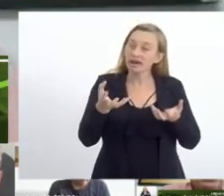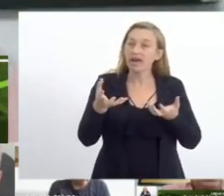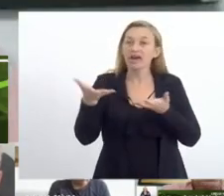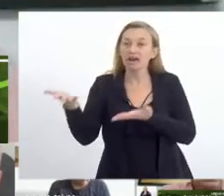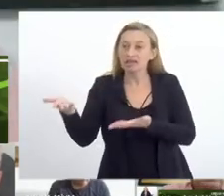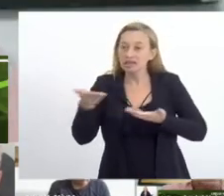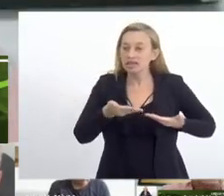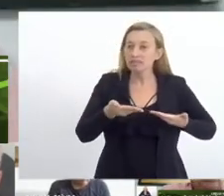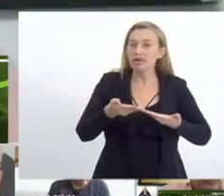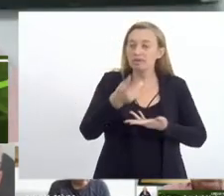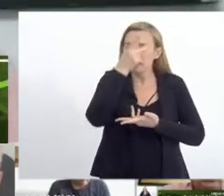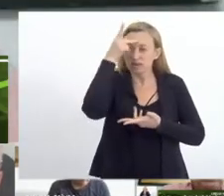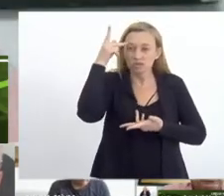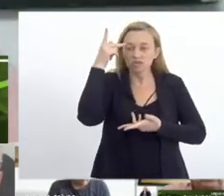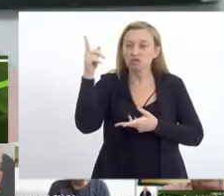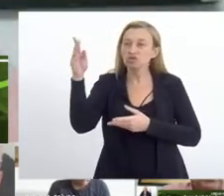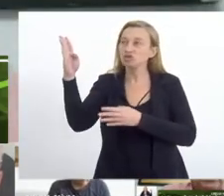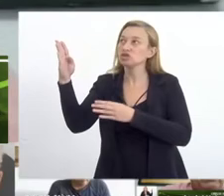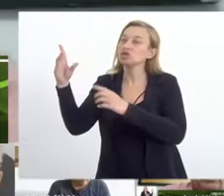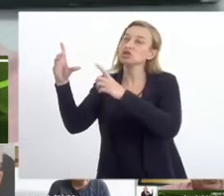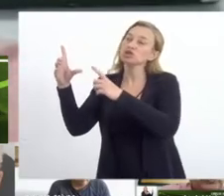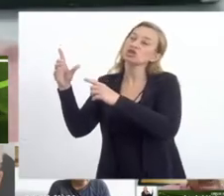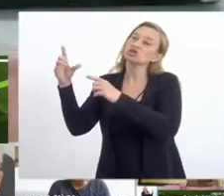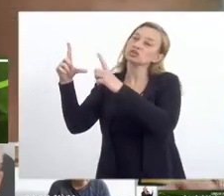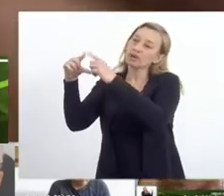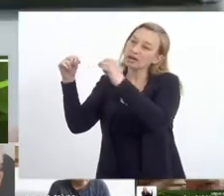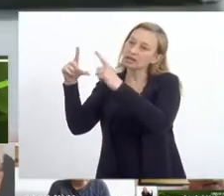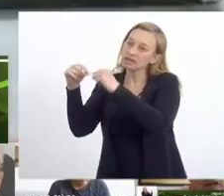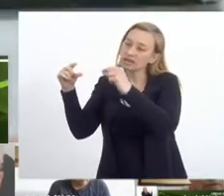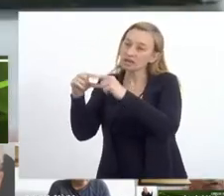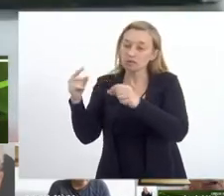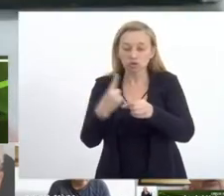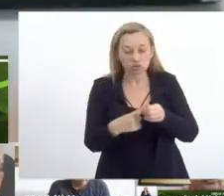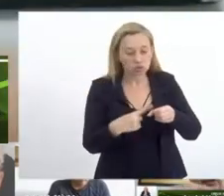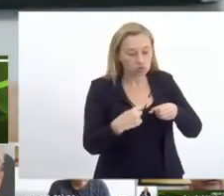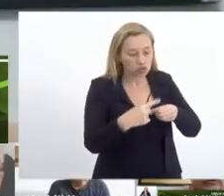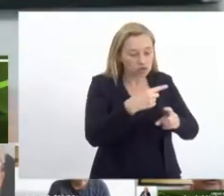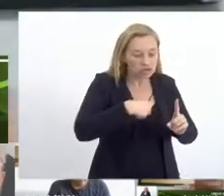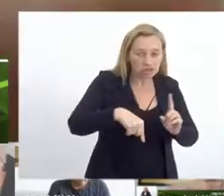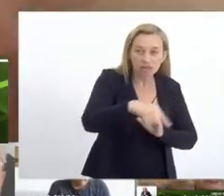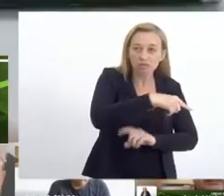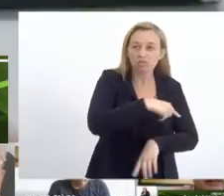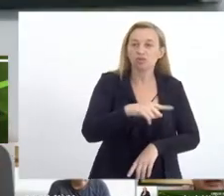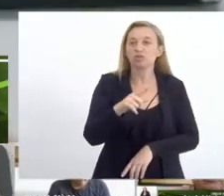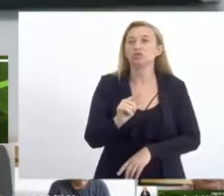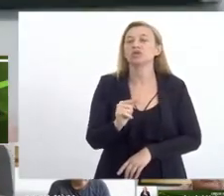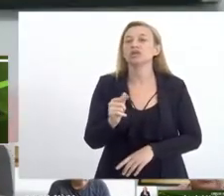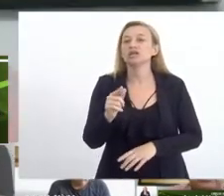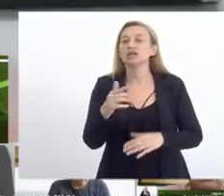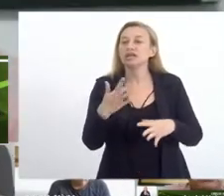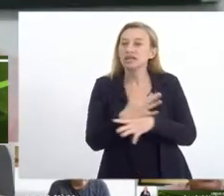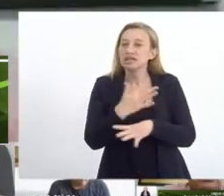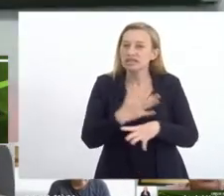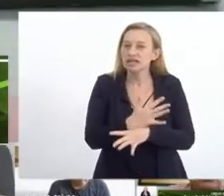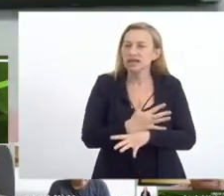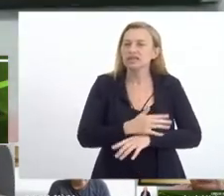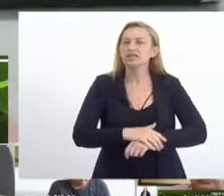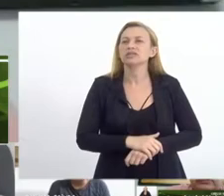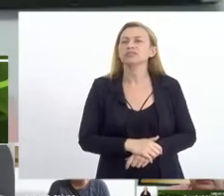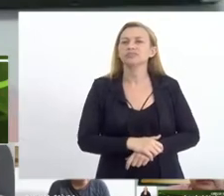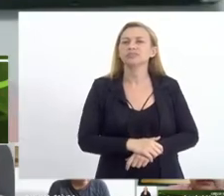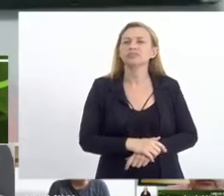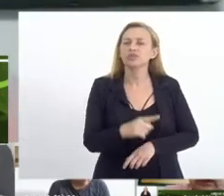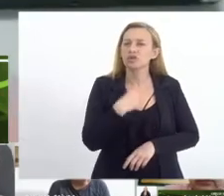das regiões no entorno do Distrito Federal, os municípios, né, goianos e as cidades satélites, e nós